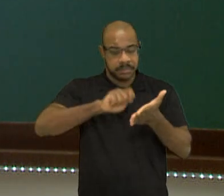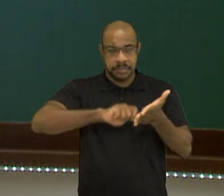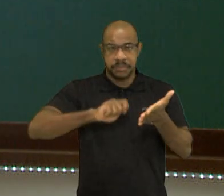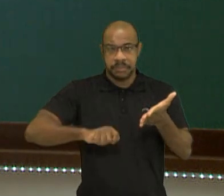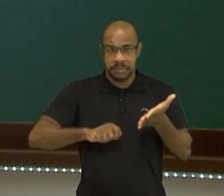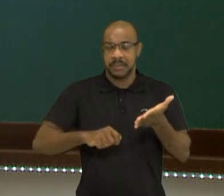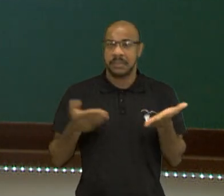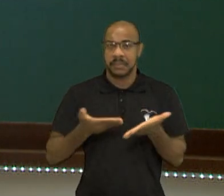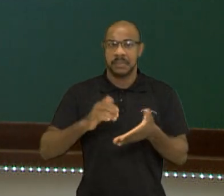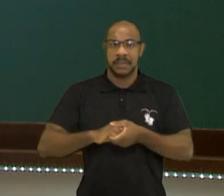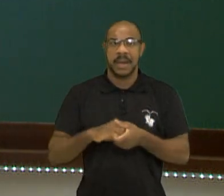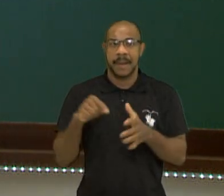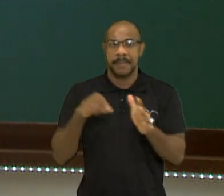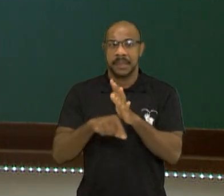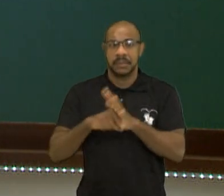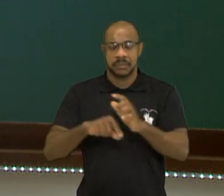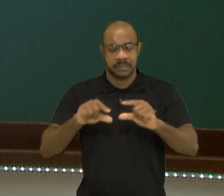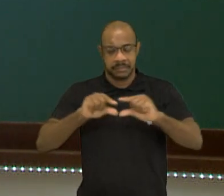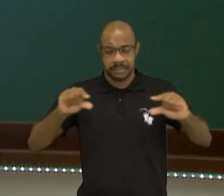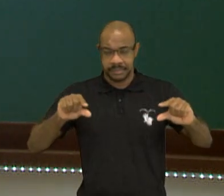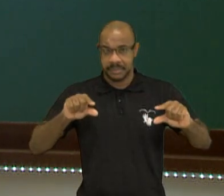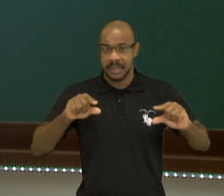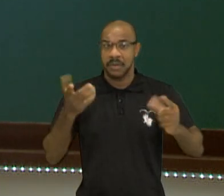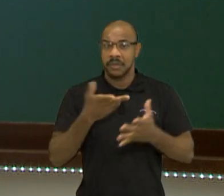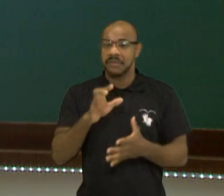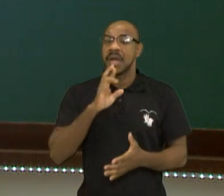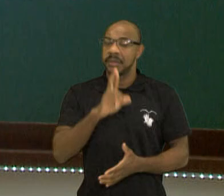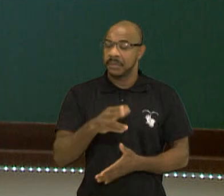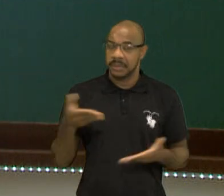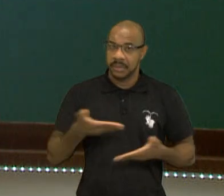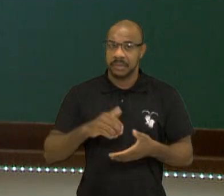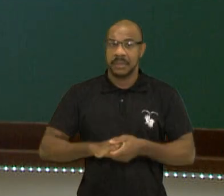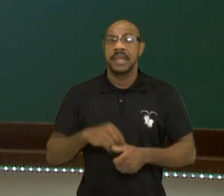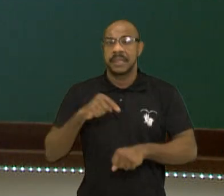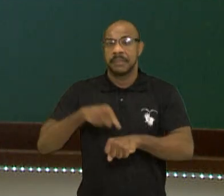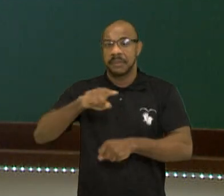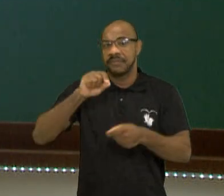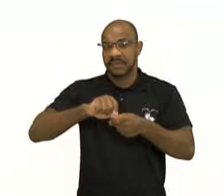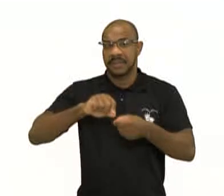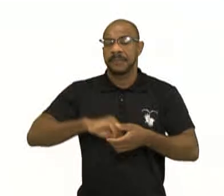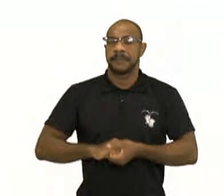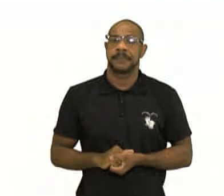caderno. Veja que questão bastante bacana essa daí. Tempinho para vocês fazerem.